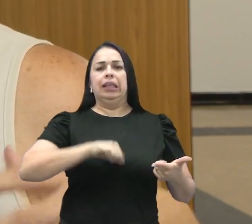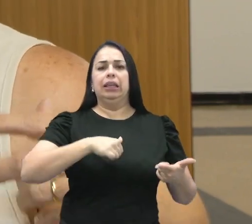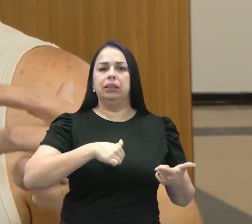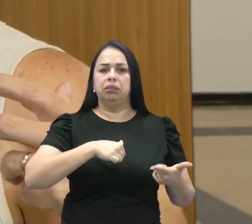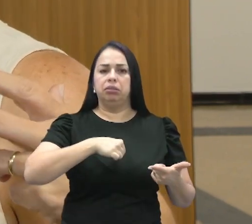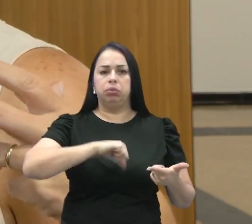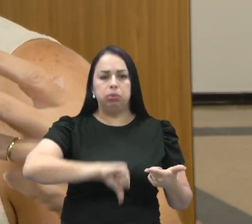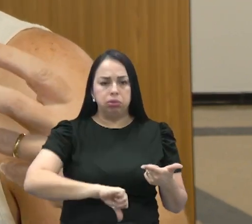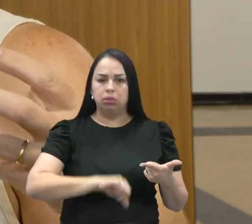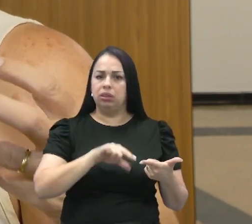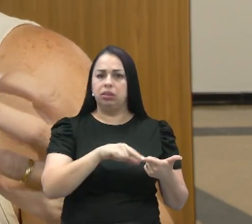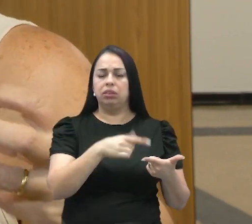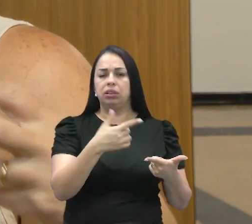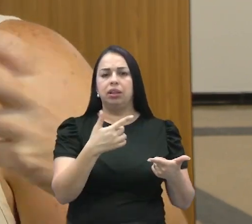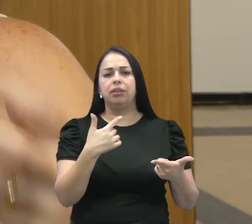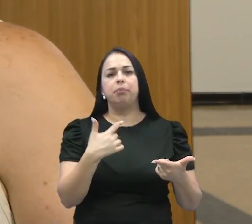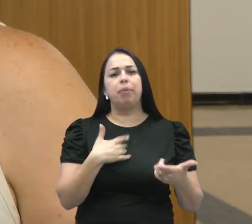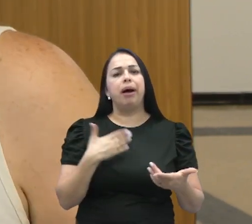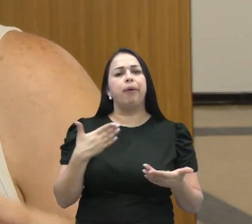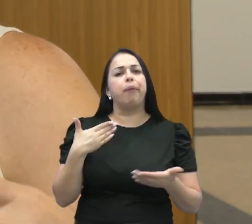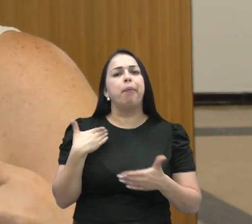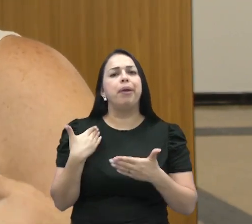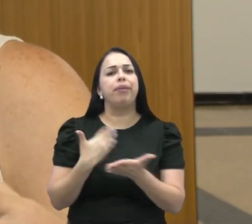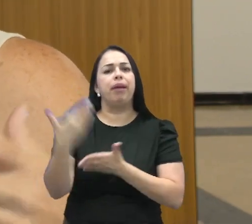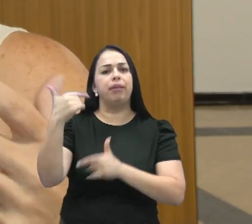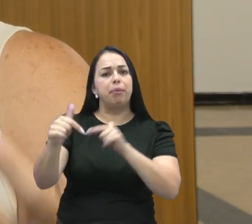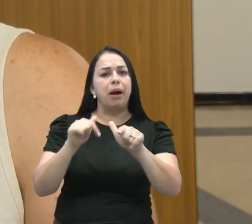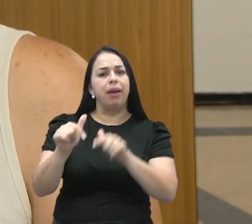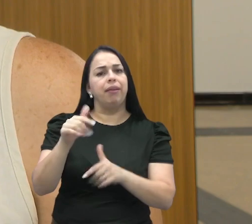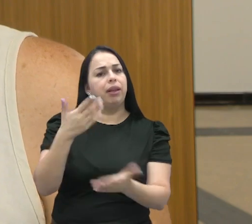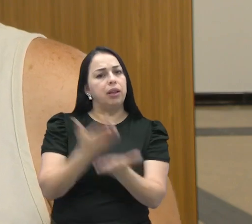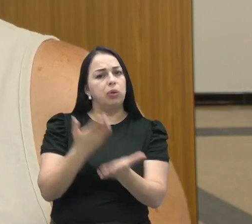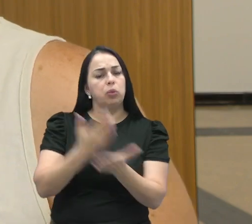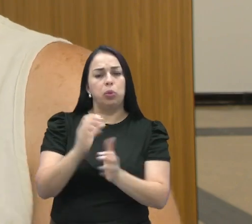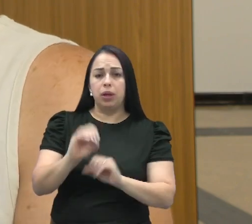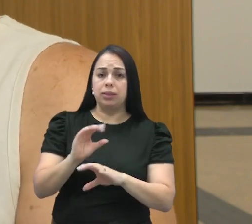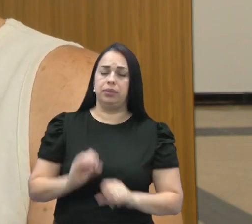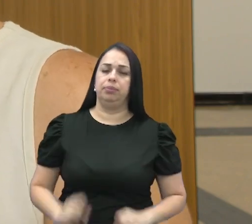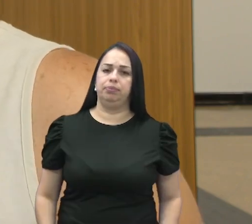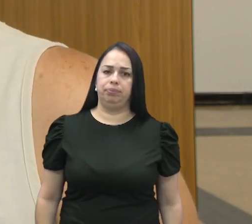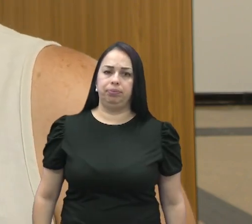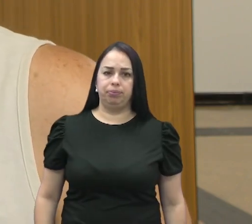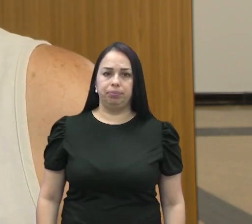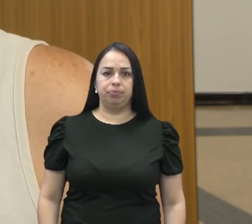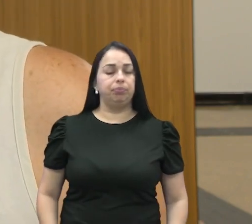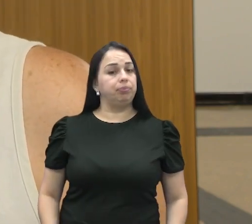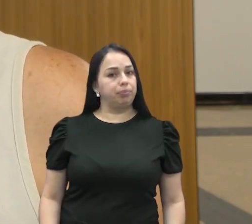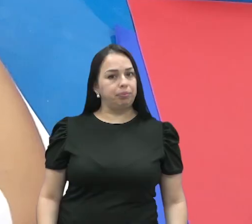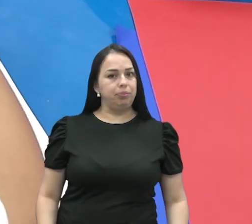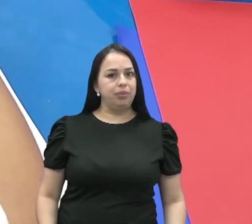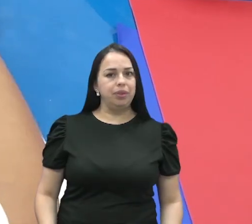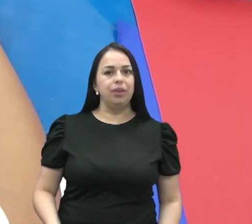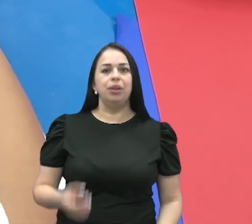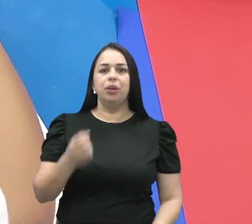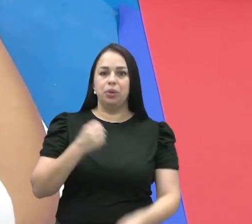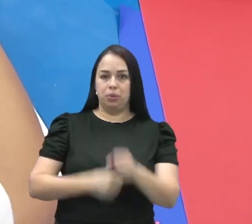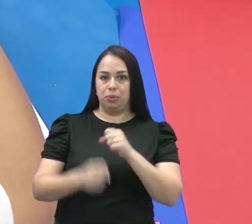salário, perdendo motivação, sendo desmotivado para entrar nessa área da educação.